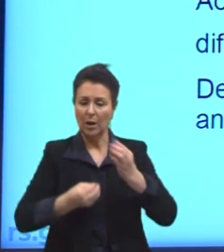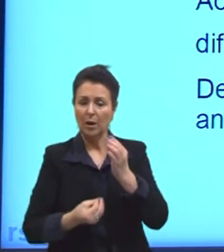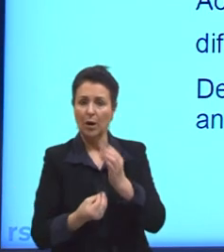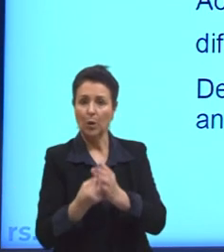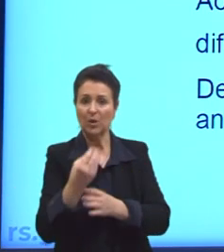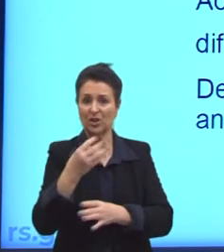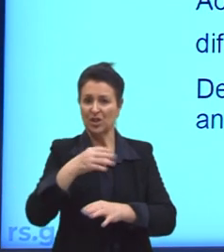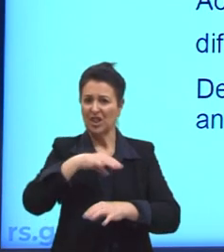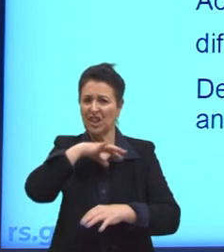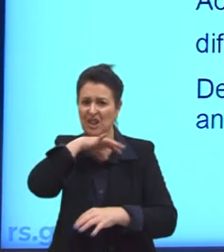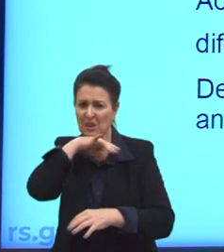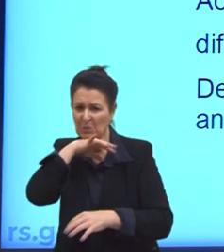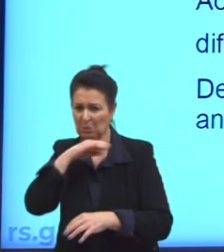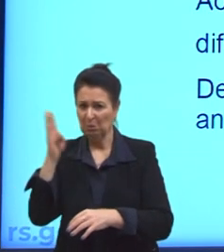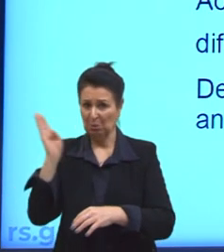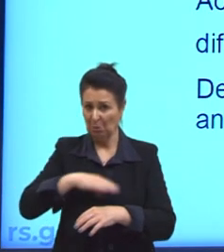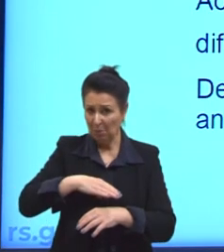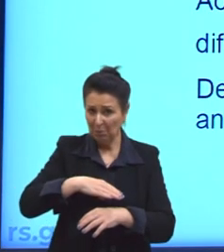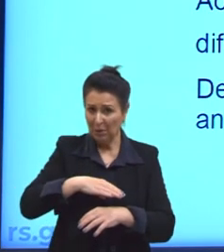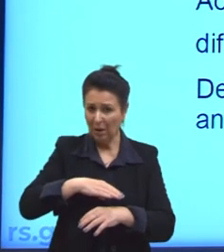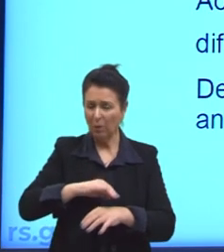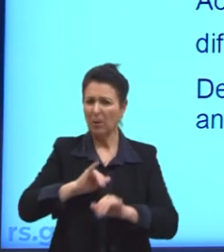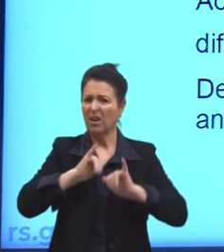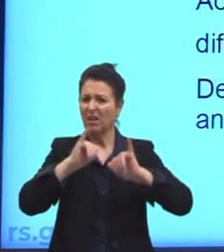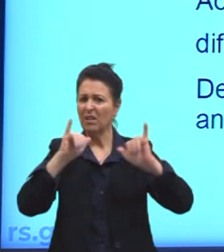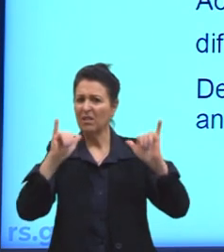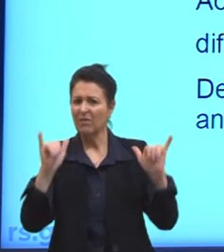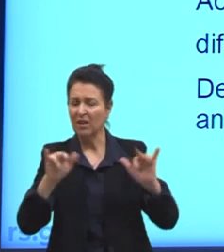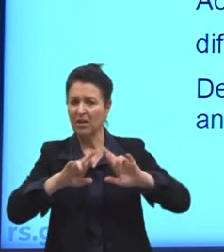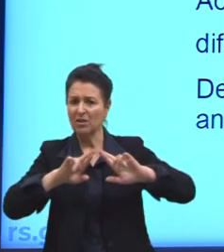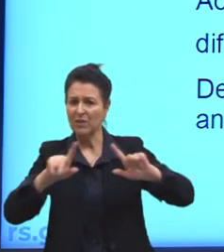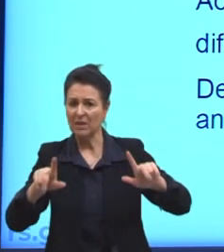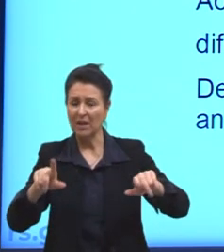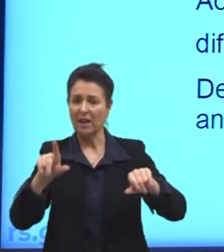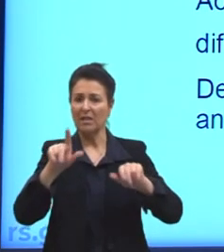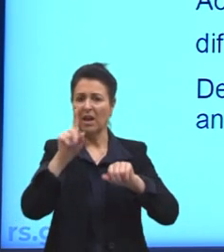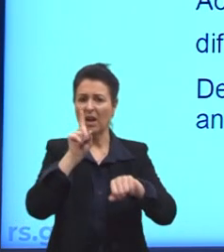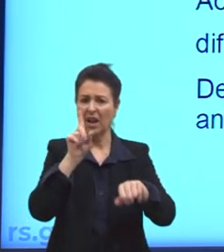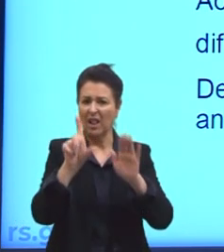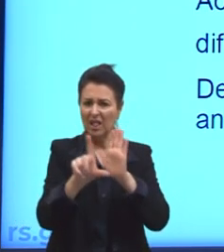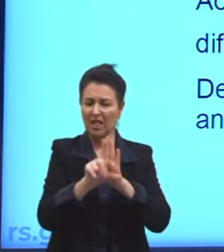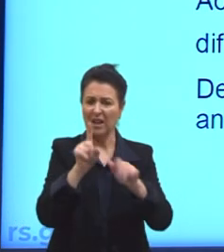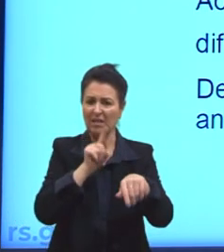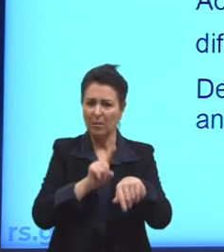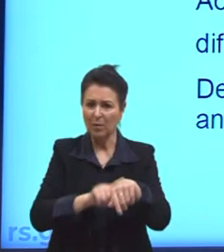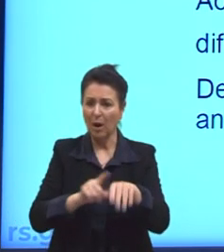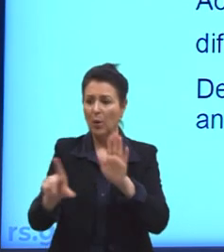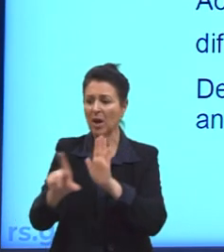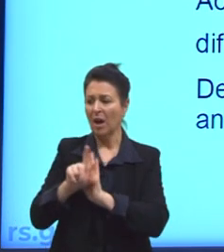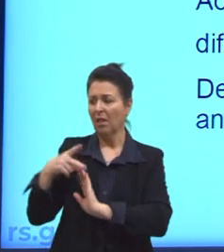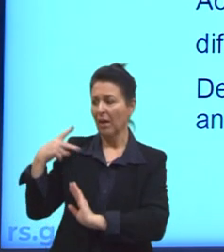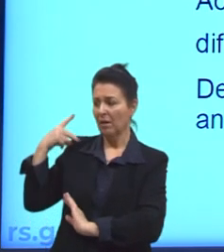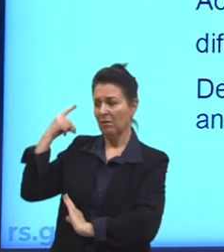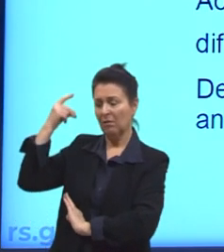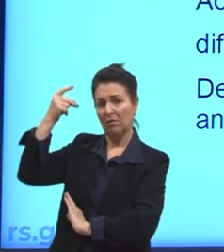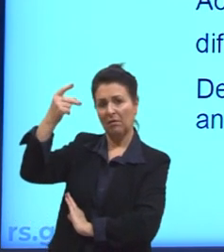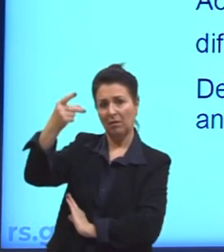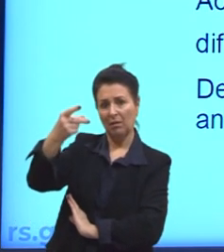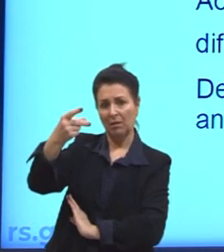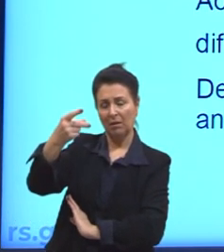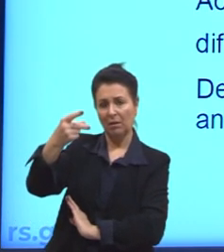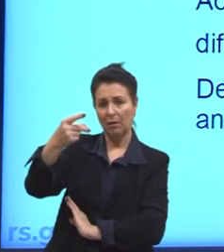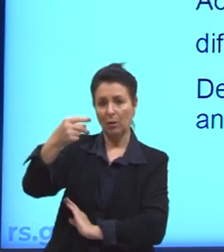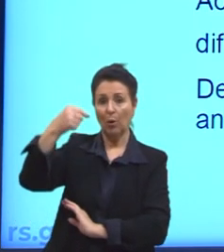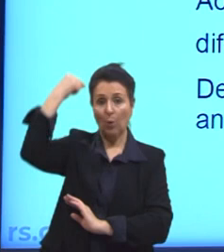Santo Agostinho trata ao mesmo tempo da diferença entre a lei temporal EA lei eterna Lembra que falei para vocês o Santo Agostinho